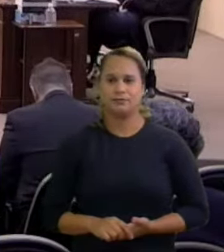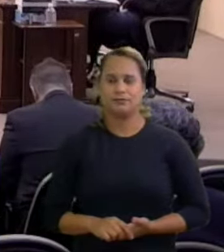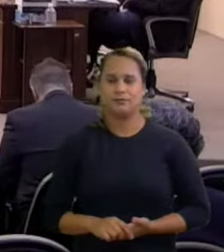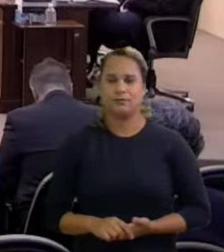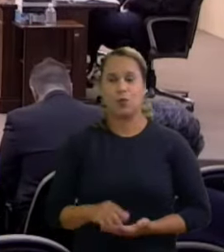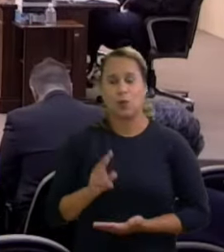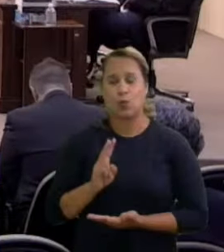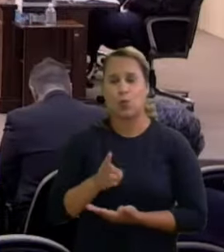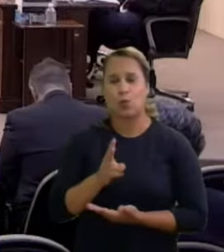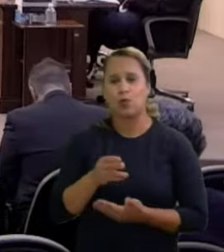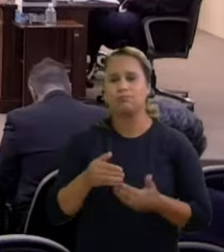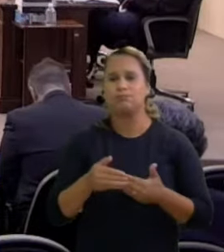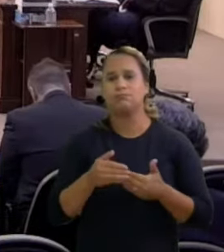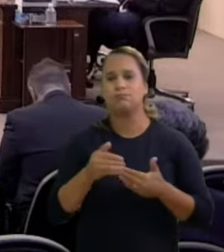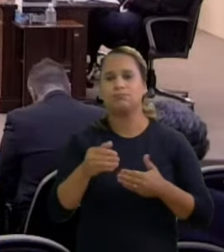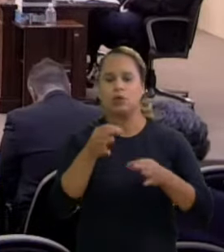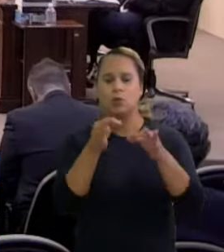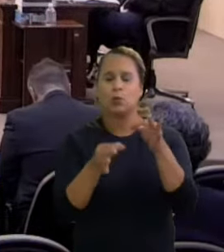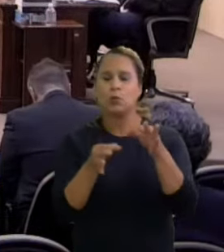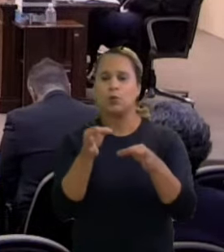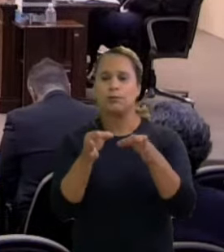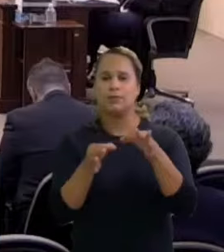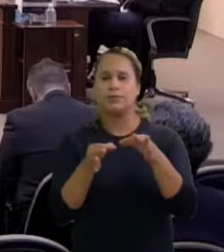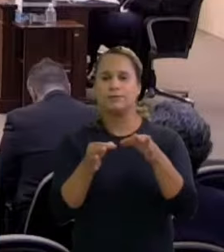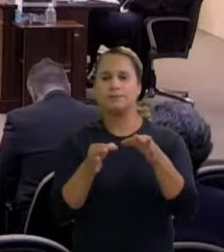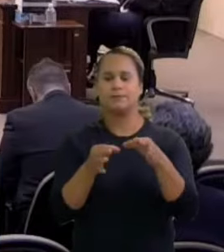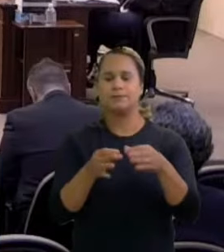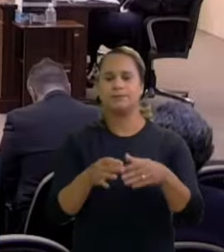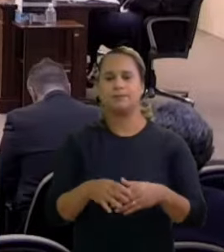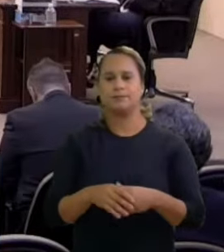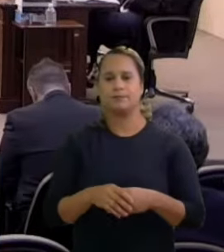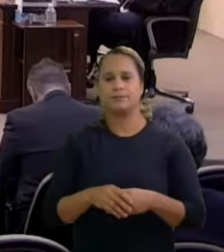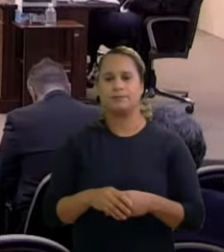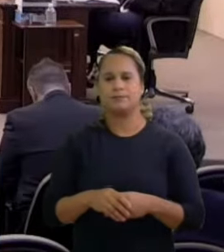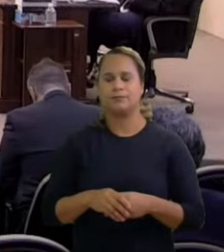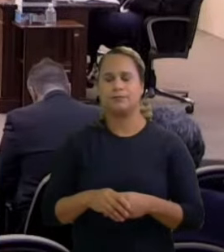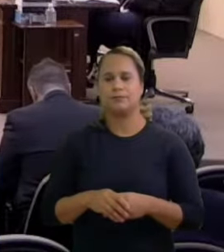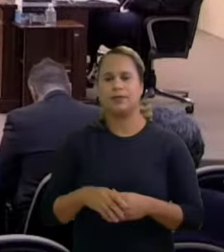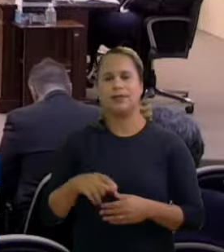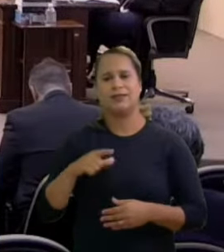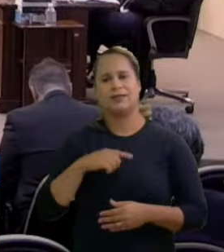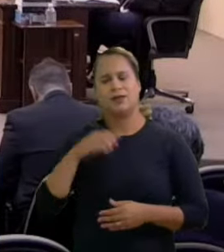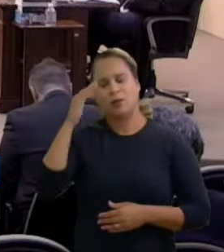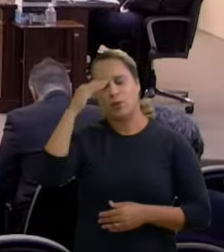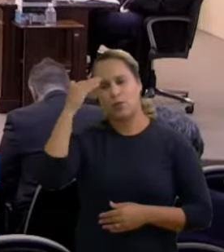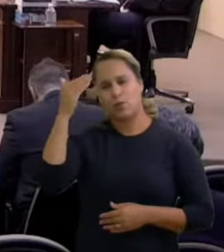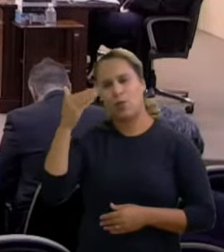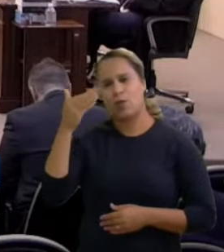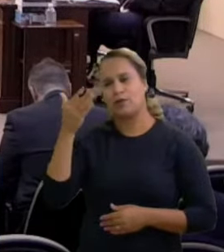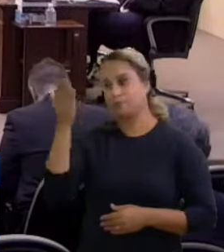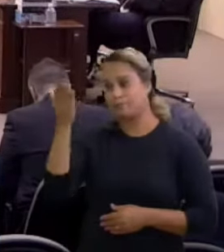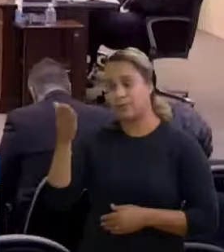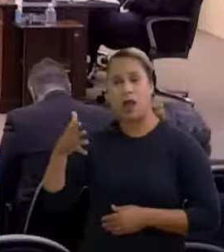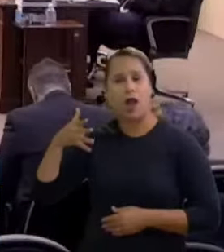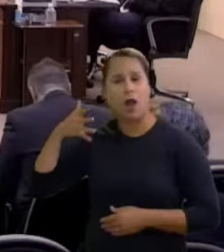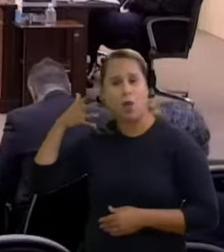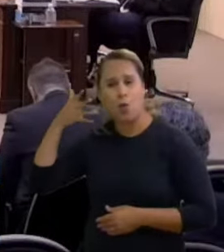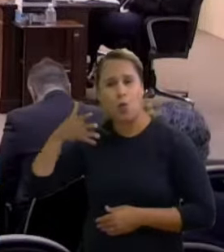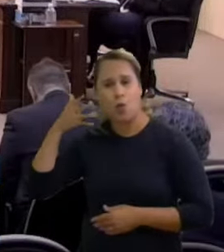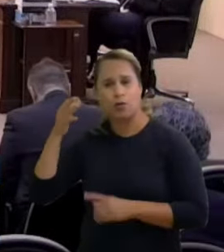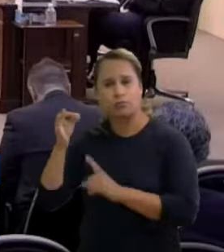continuidade aqui ao julgamento eu tenho h de conceder a palavra ao eminente Desembargador eleitoral